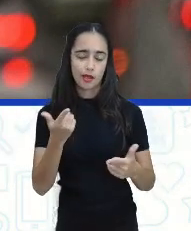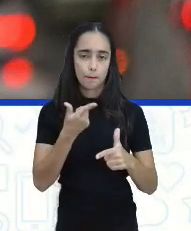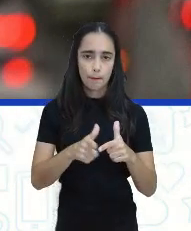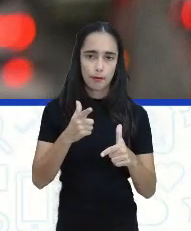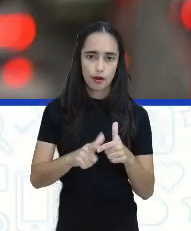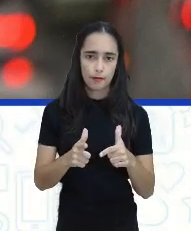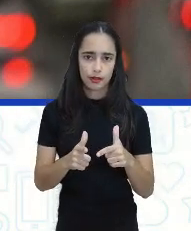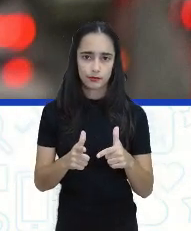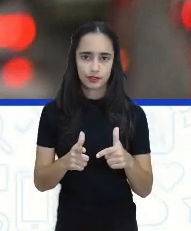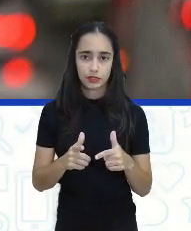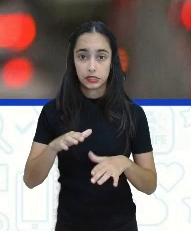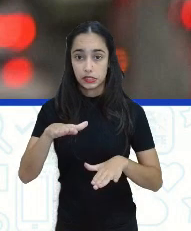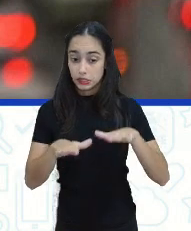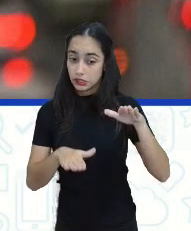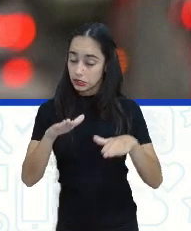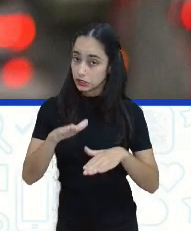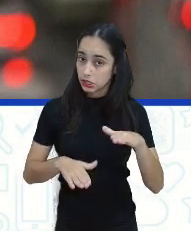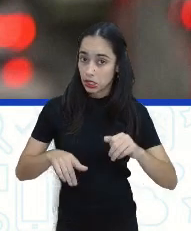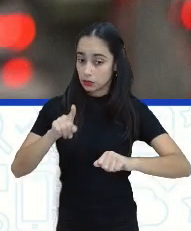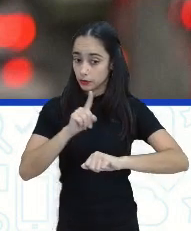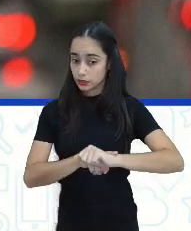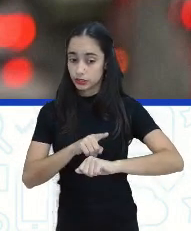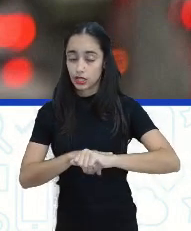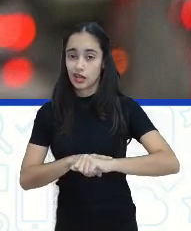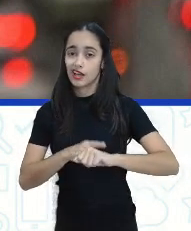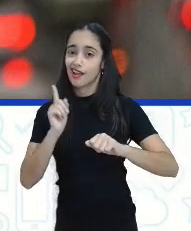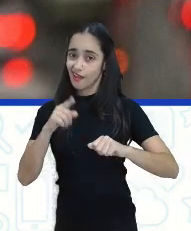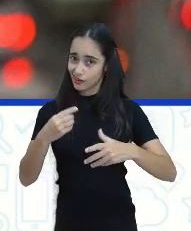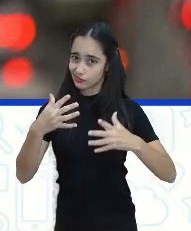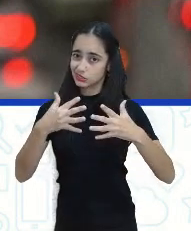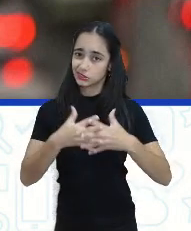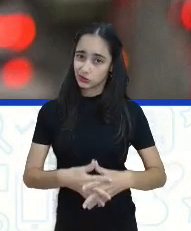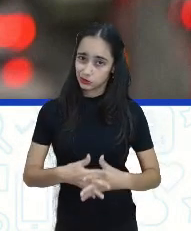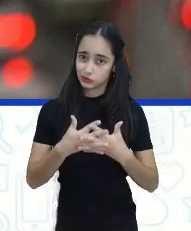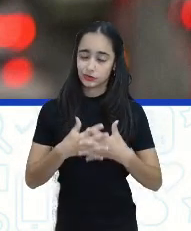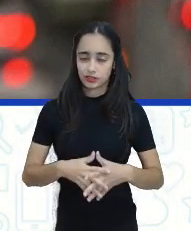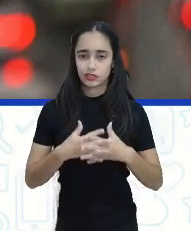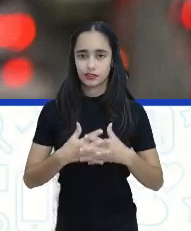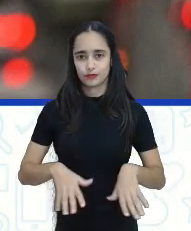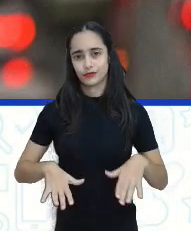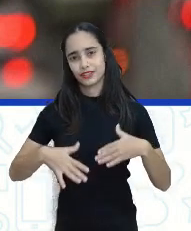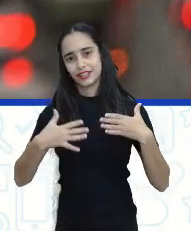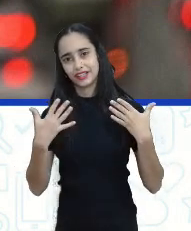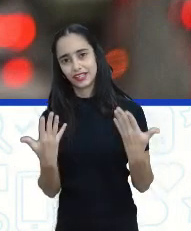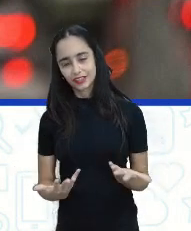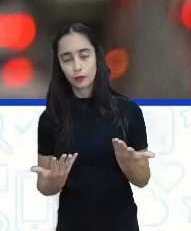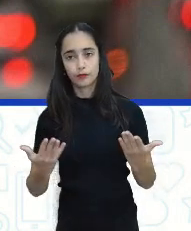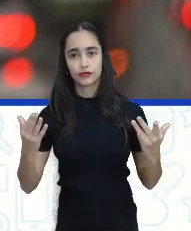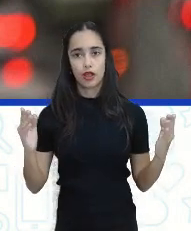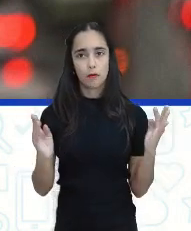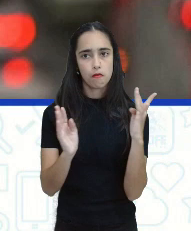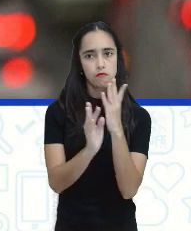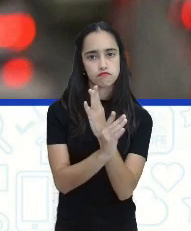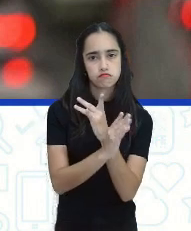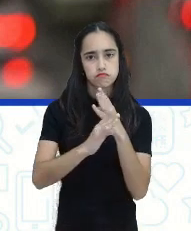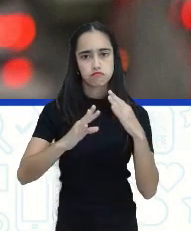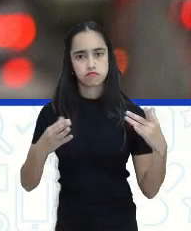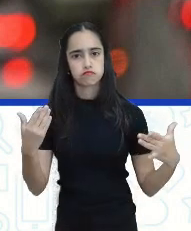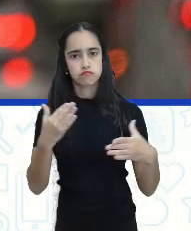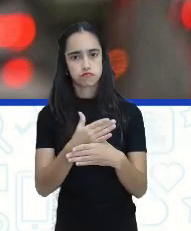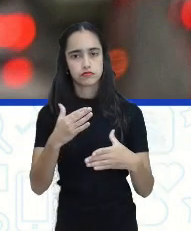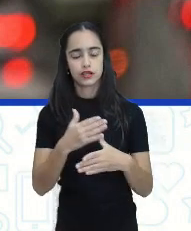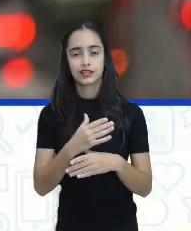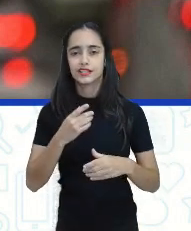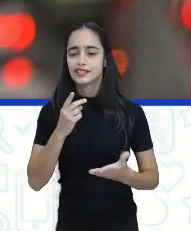ser complicado. Então, a mobilidade urbana é um conceito bastante discutido nas políticas